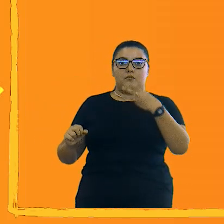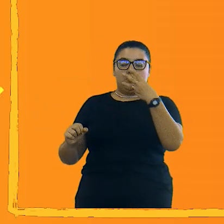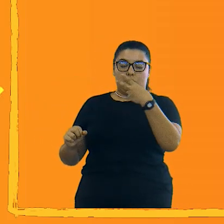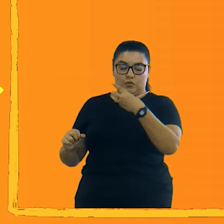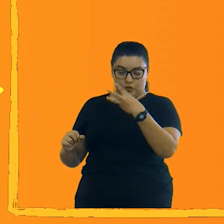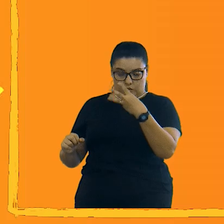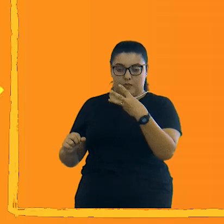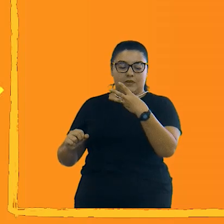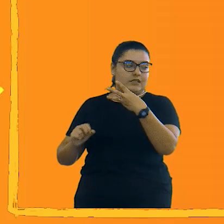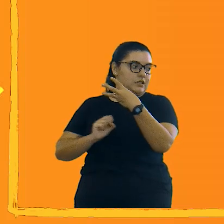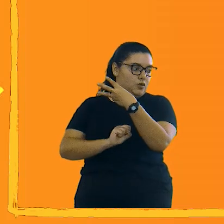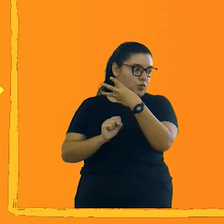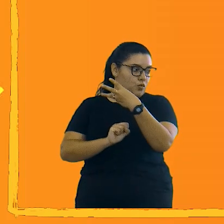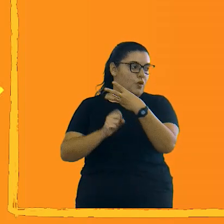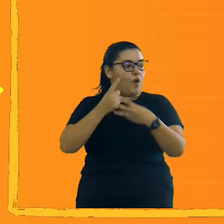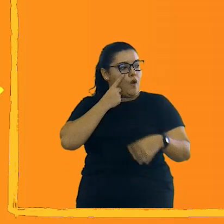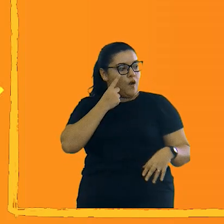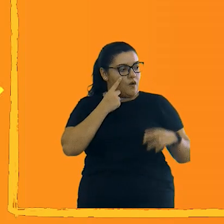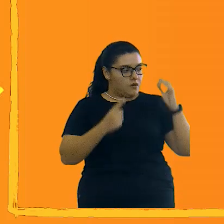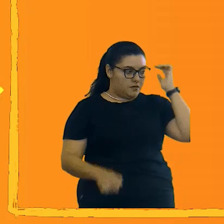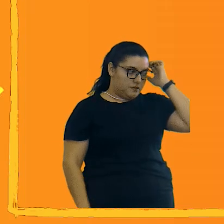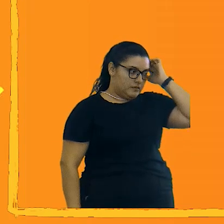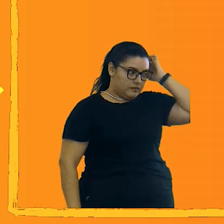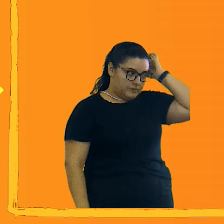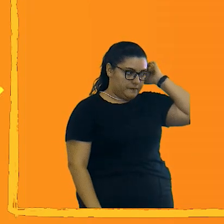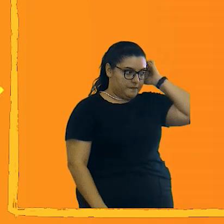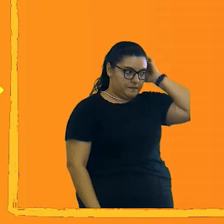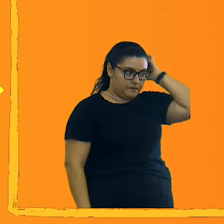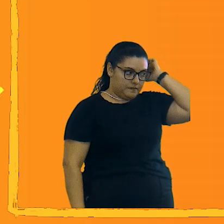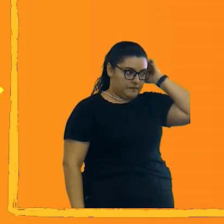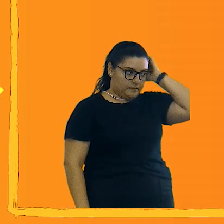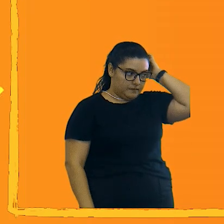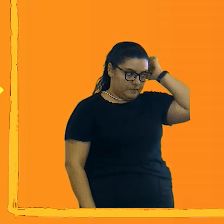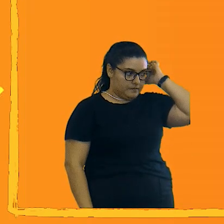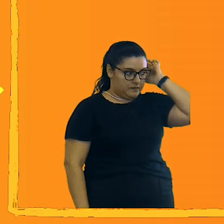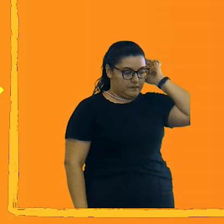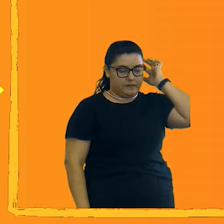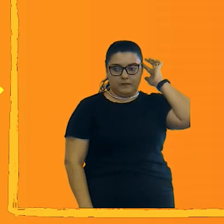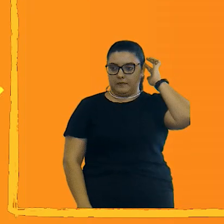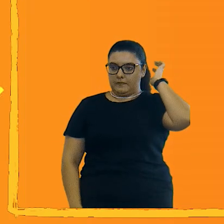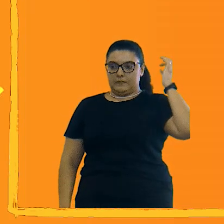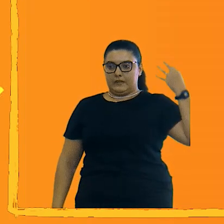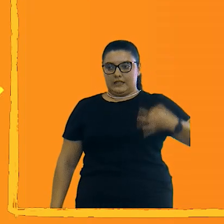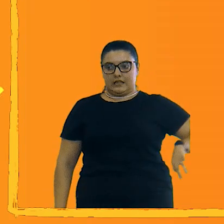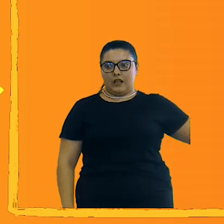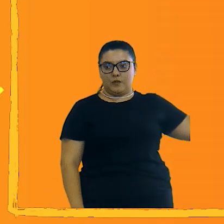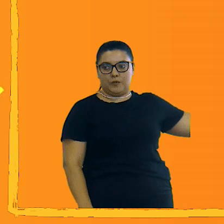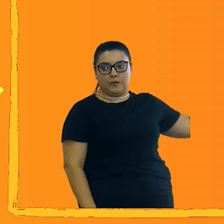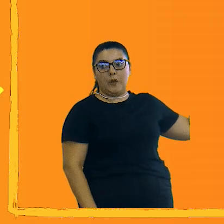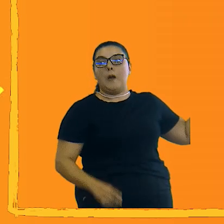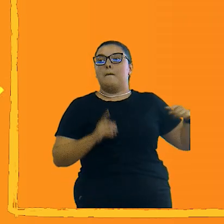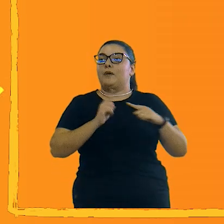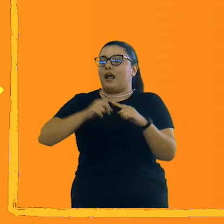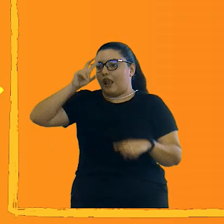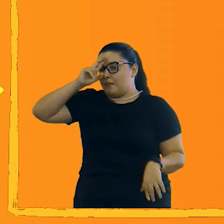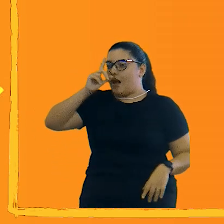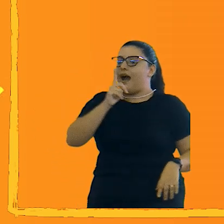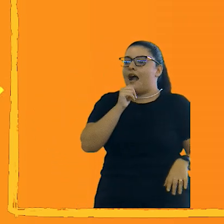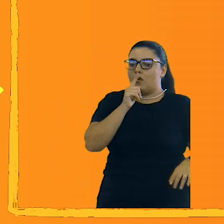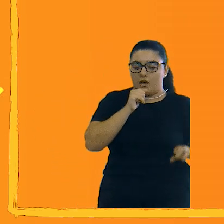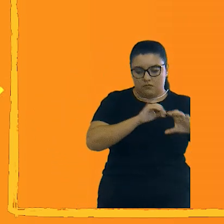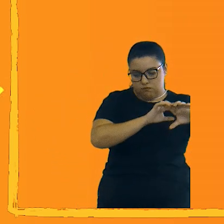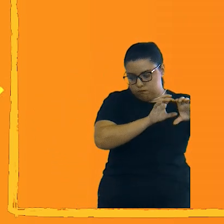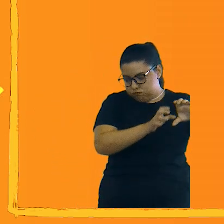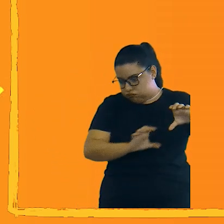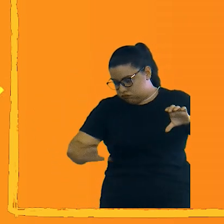segundo vamos analisar as informações das opções fornecidas tá aí a alternativa correta galera deu